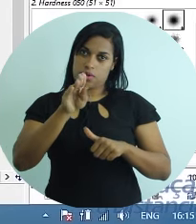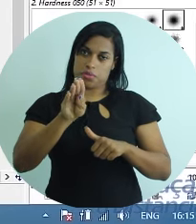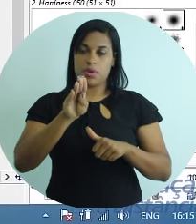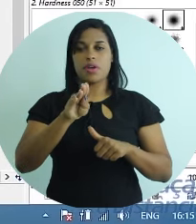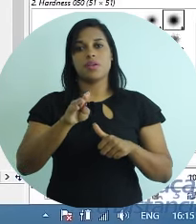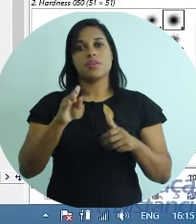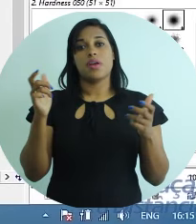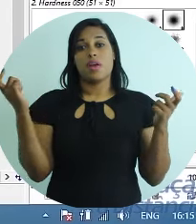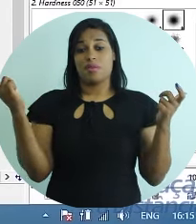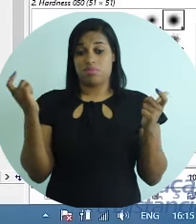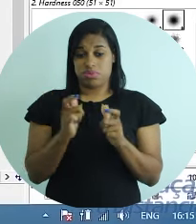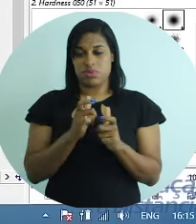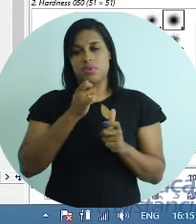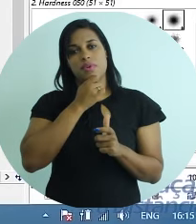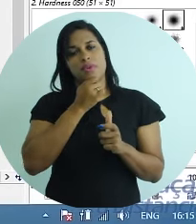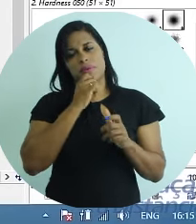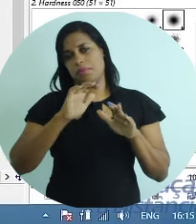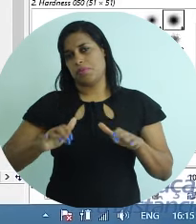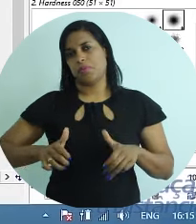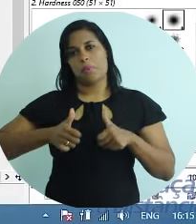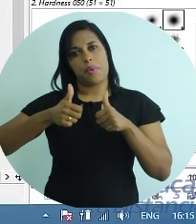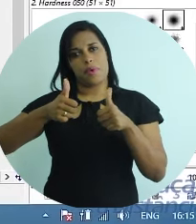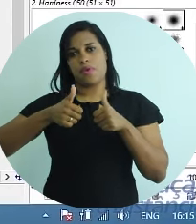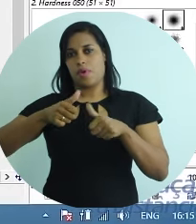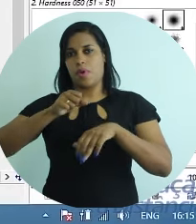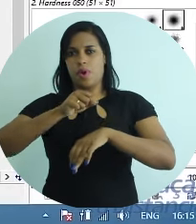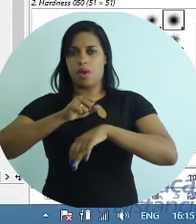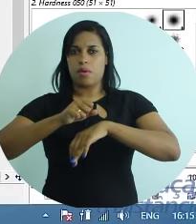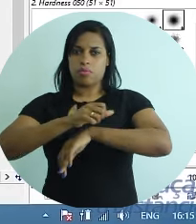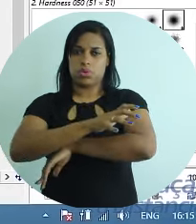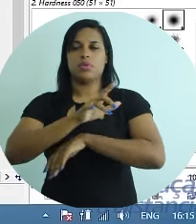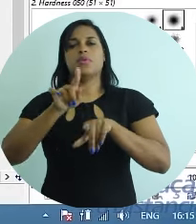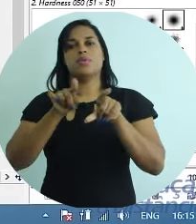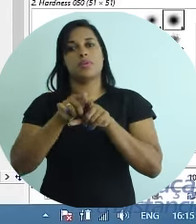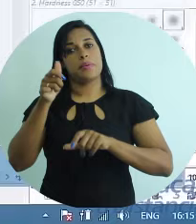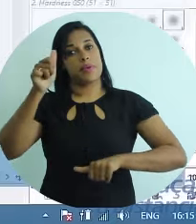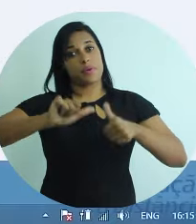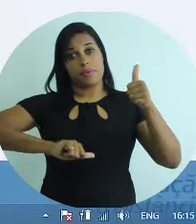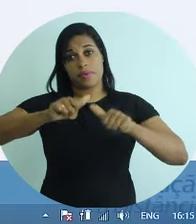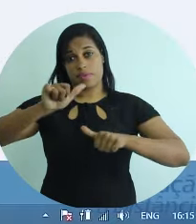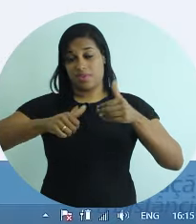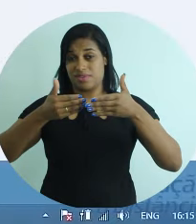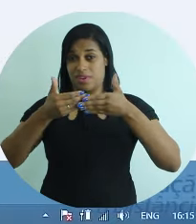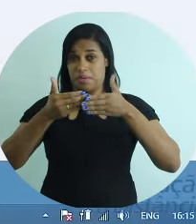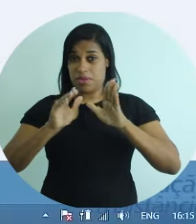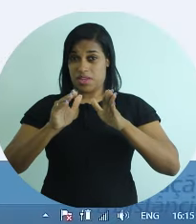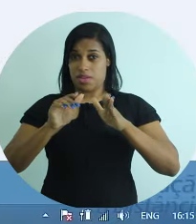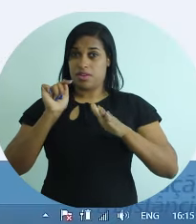que é menor ainda, muito melhor de ser transmitido. Em relação à qualidade, se eu abrir essa imagem,